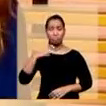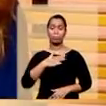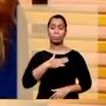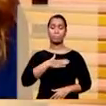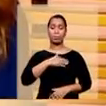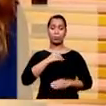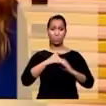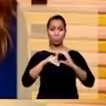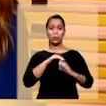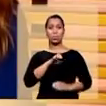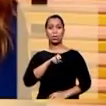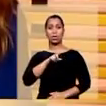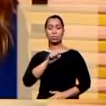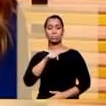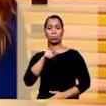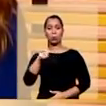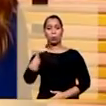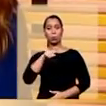e-mail é